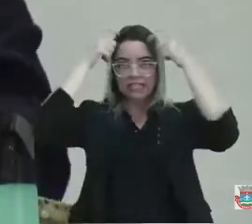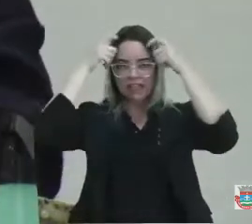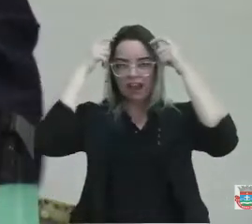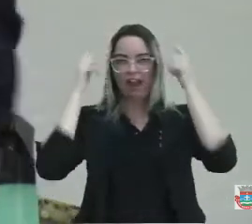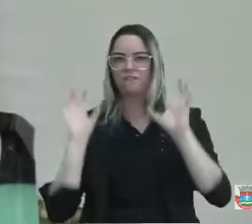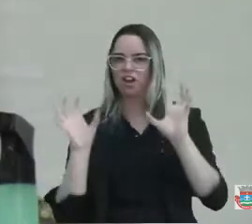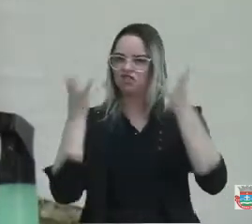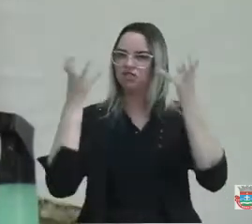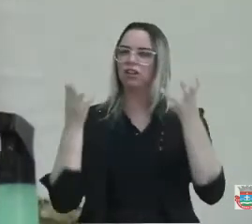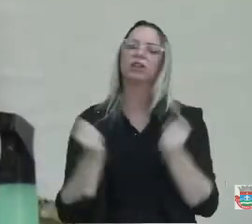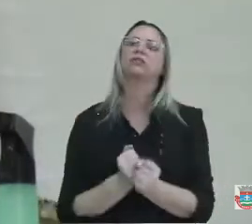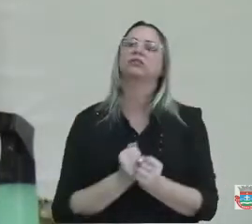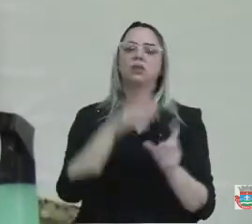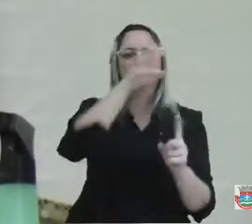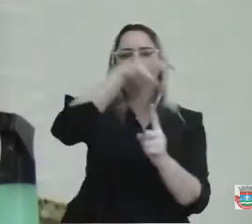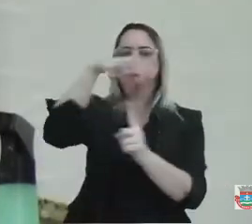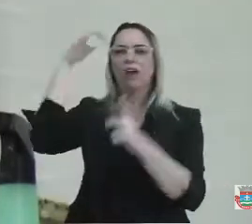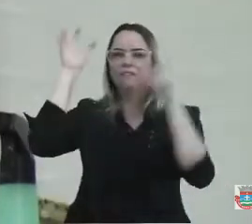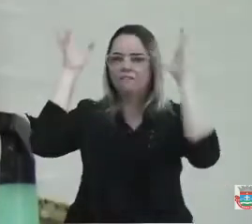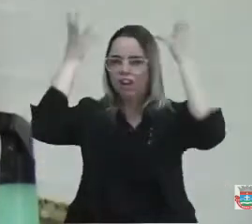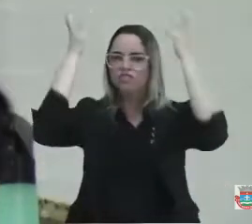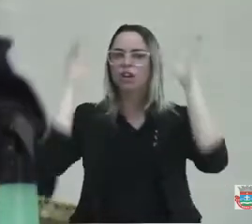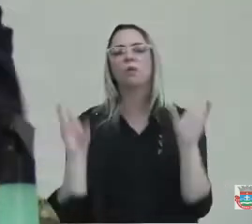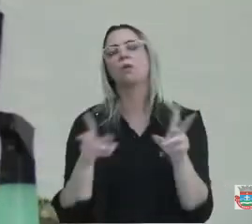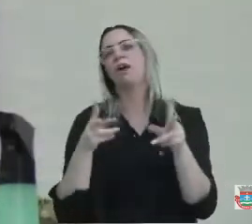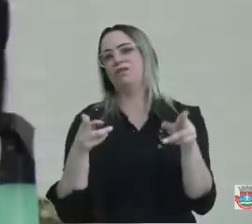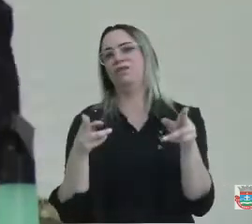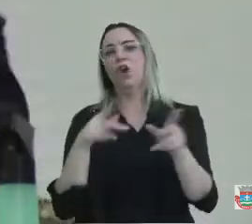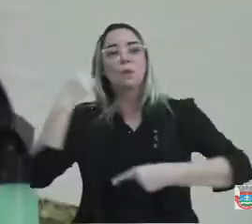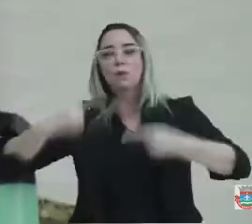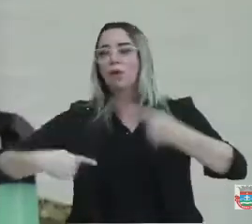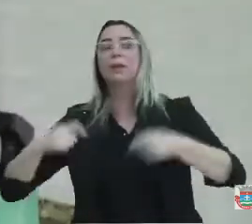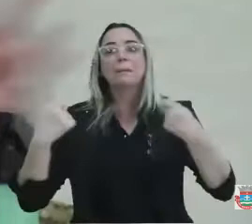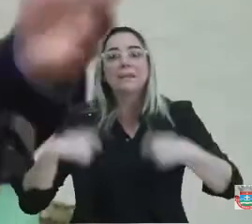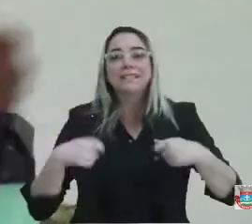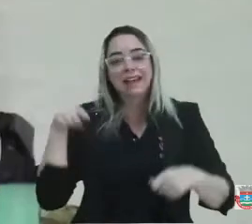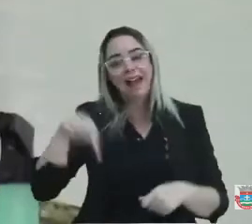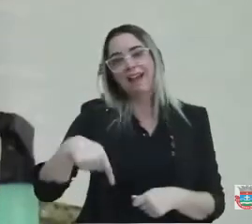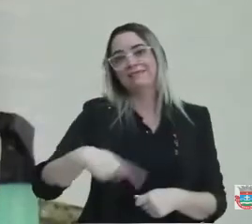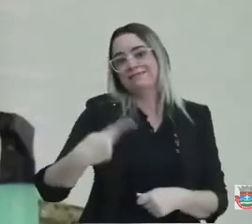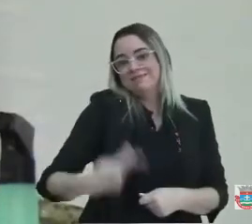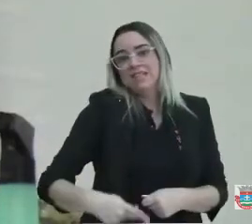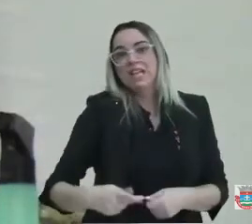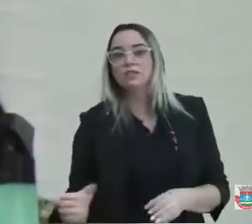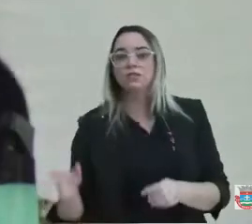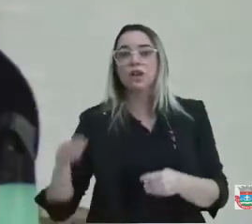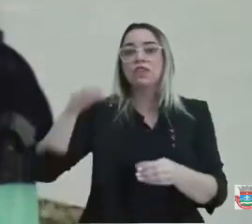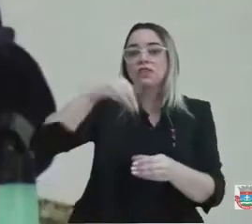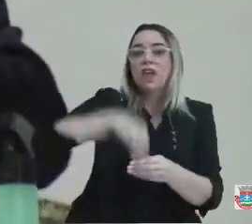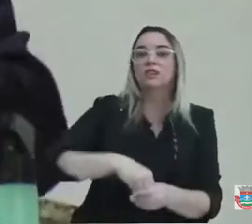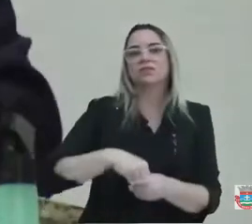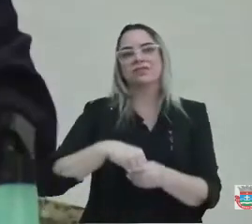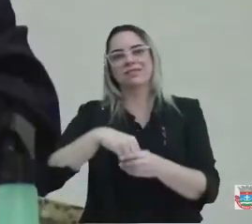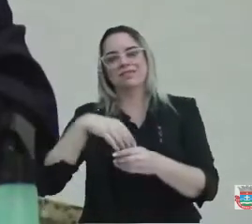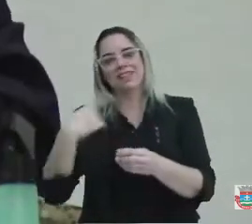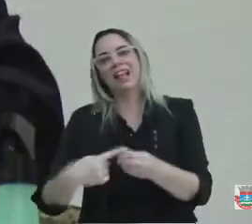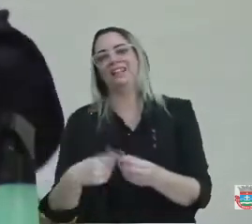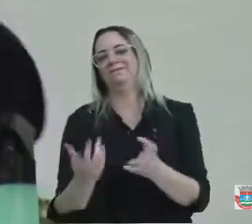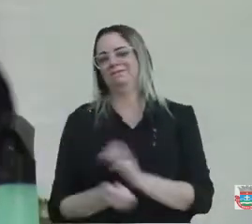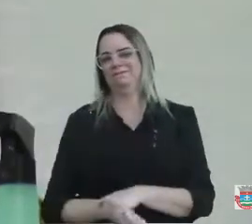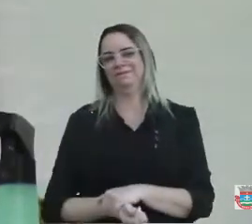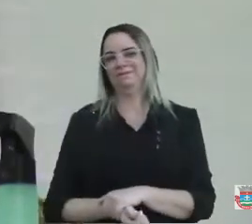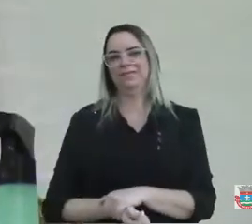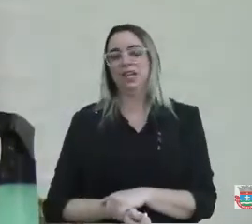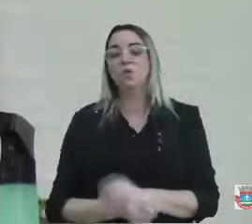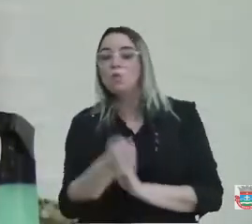estão entrando, estão acabando. Eu acho que as festas têm que ser na cidade, não tirar da cidade. Então está acabando a essência.